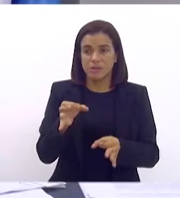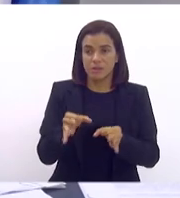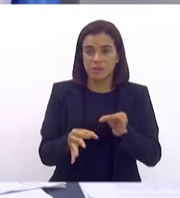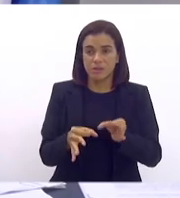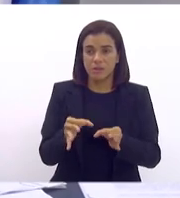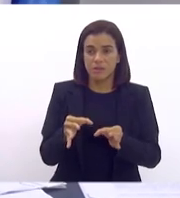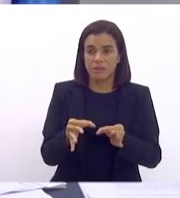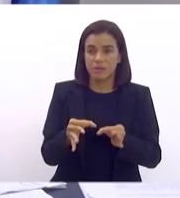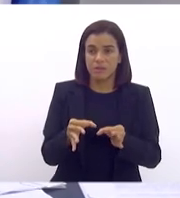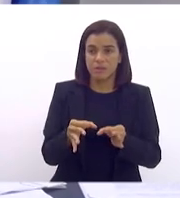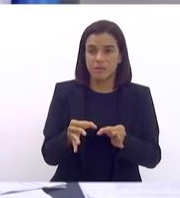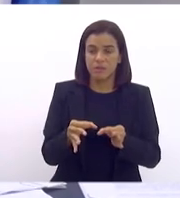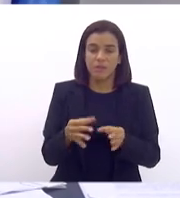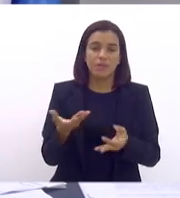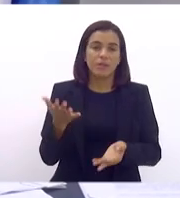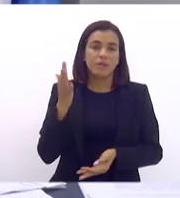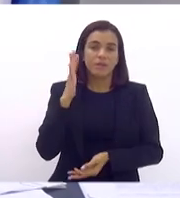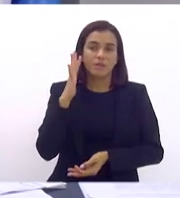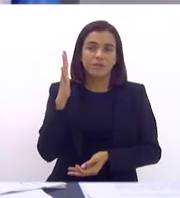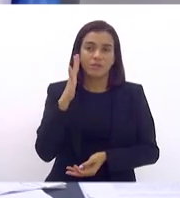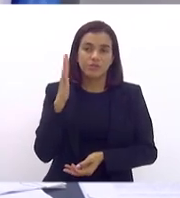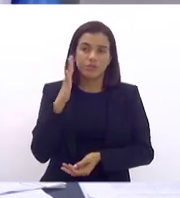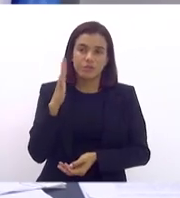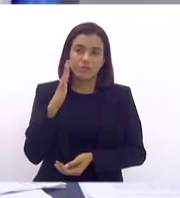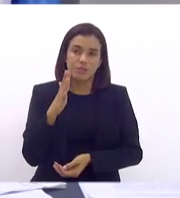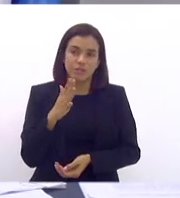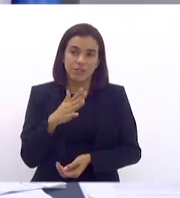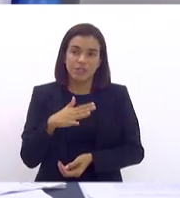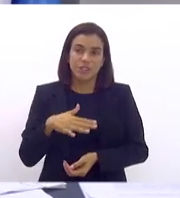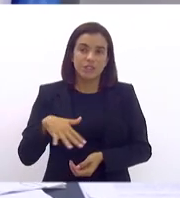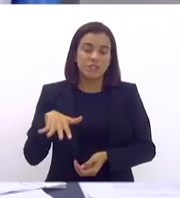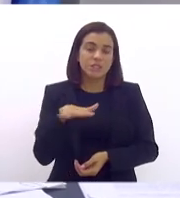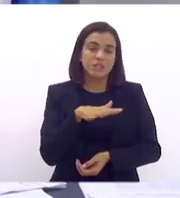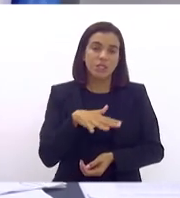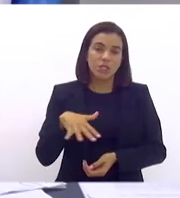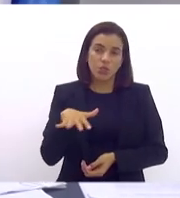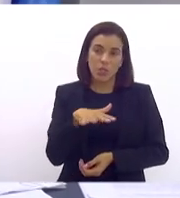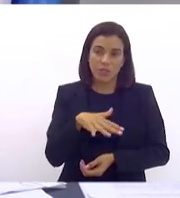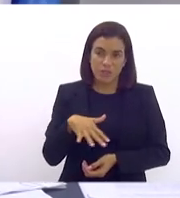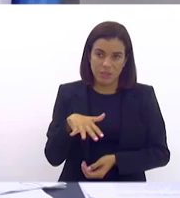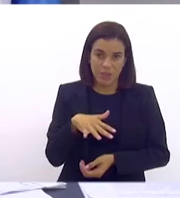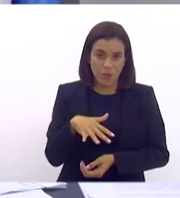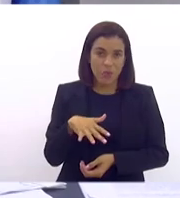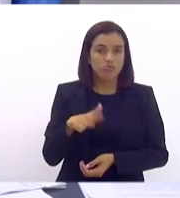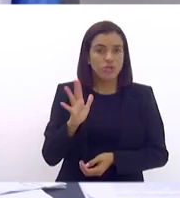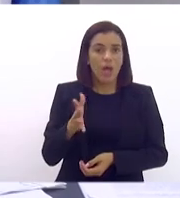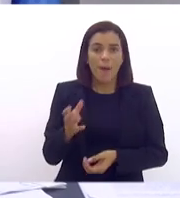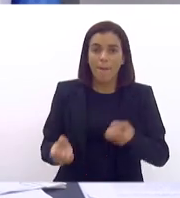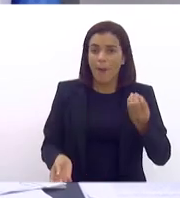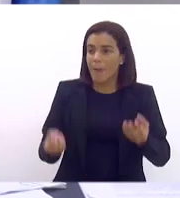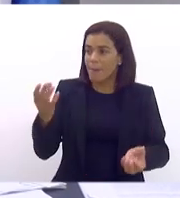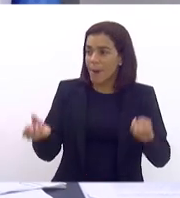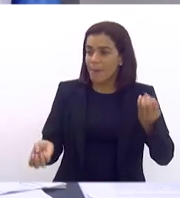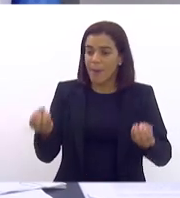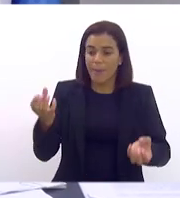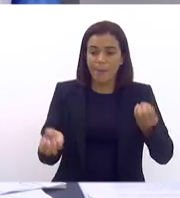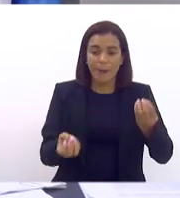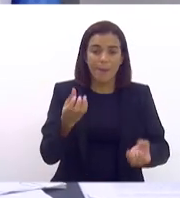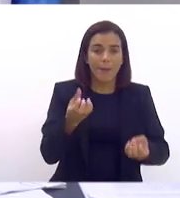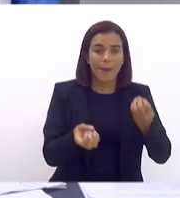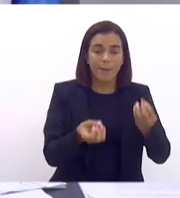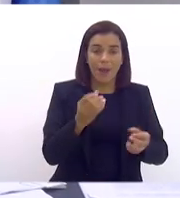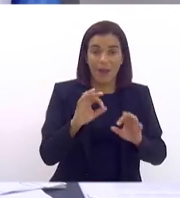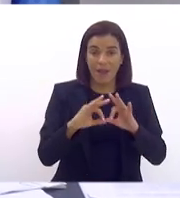Então, imagina-se, casos como esses estão acontecendo e quando as